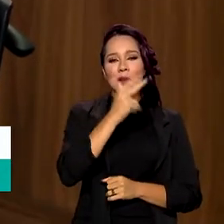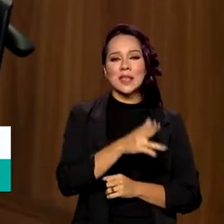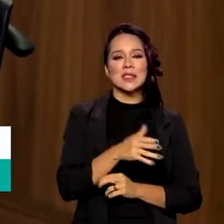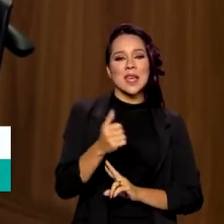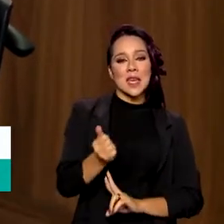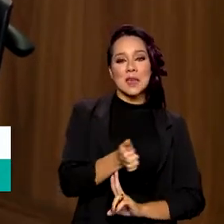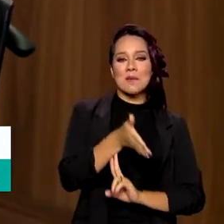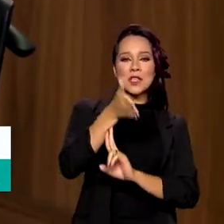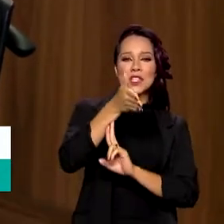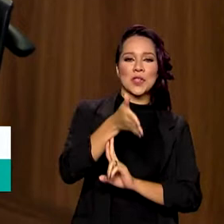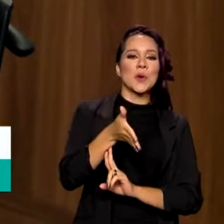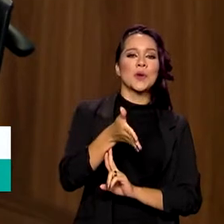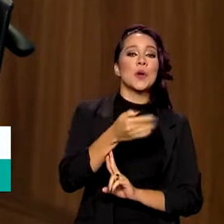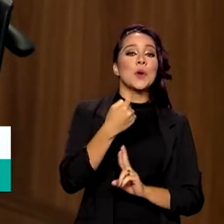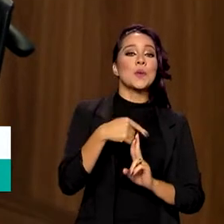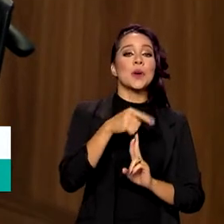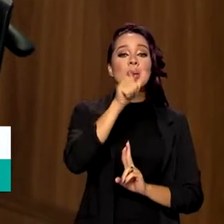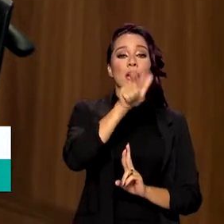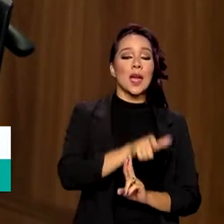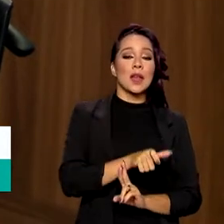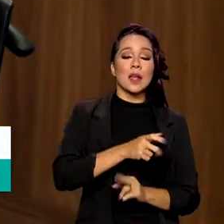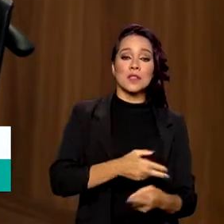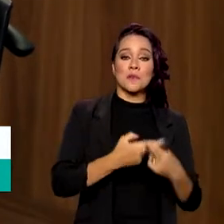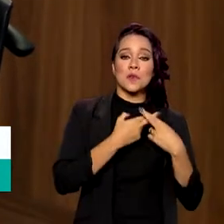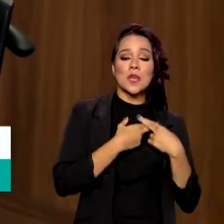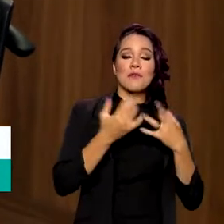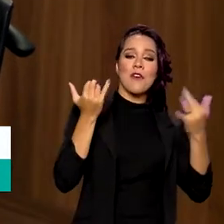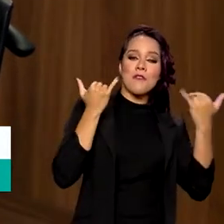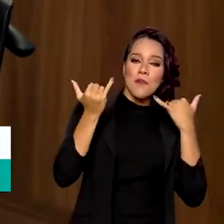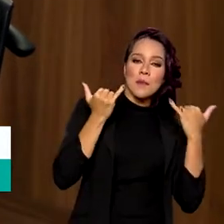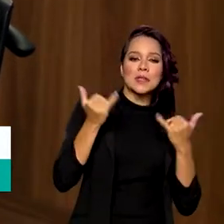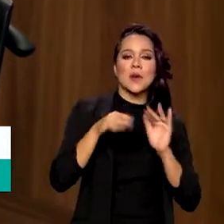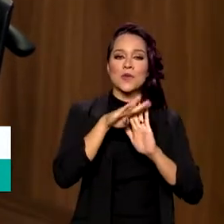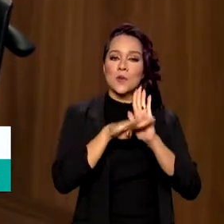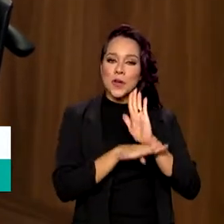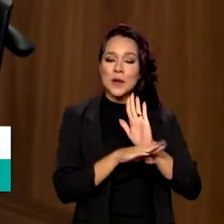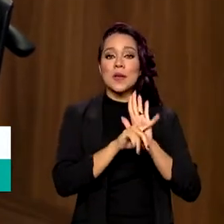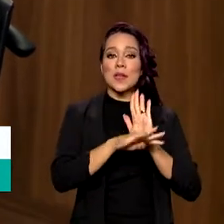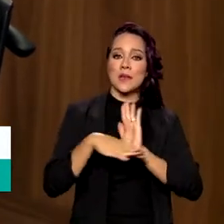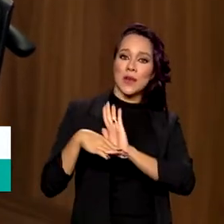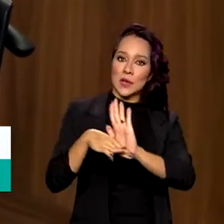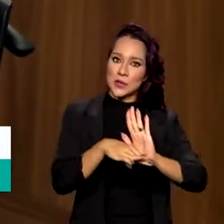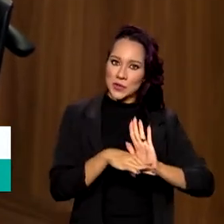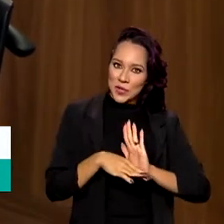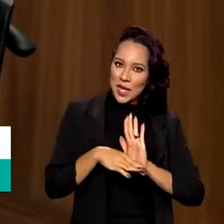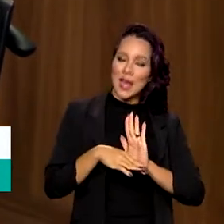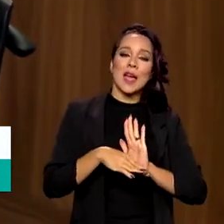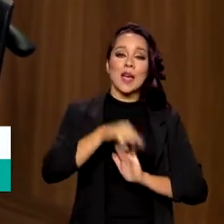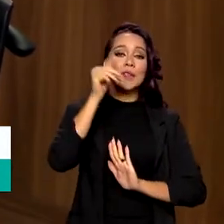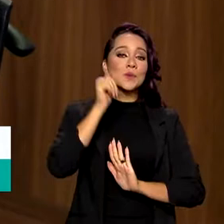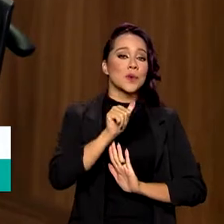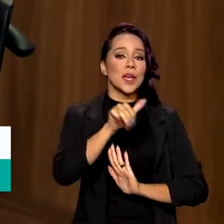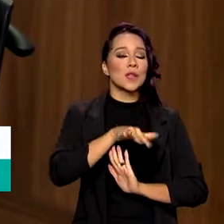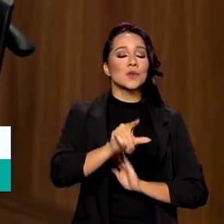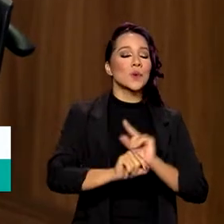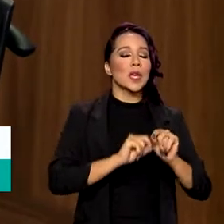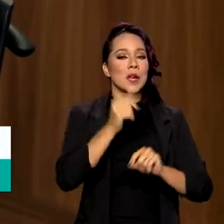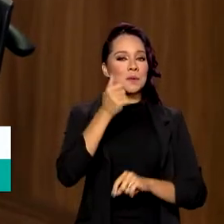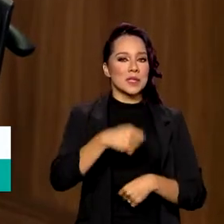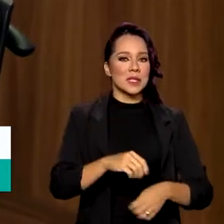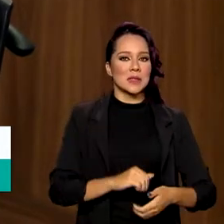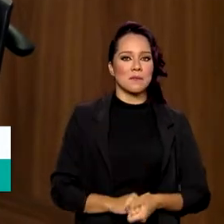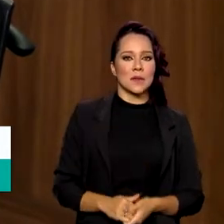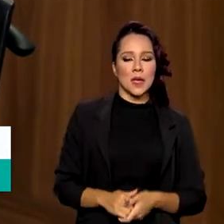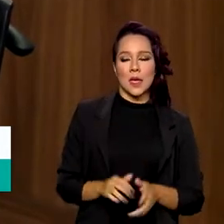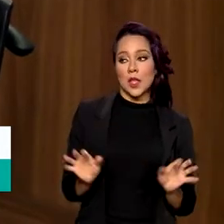8 mil embaixadores com toda essa informação sobre o programa que vão ajudar que vai ajudar ali as mulheres naquilo que ela precisa